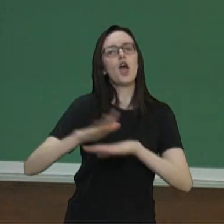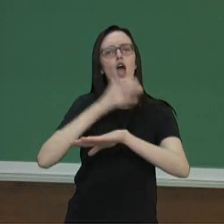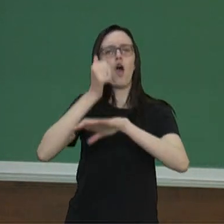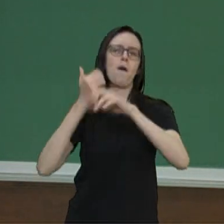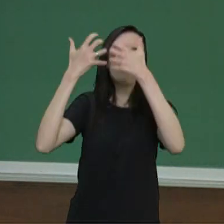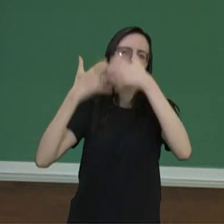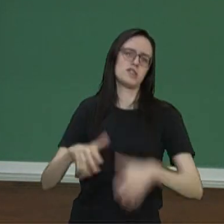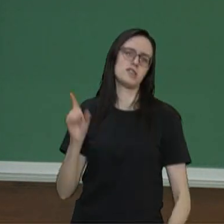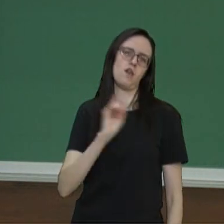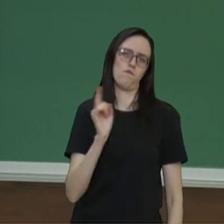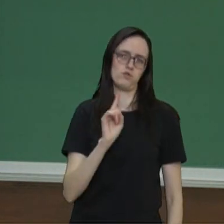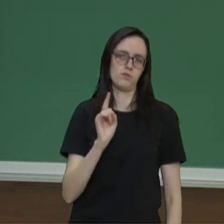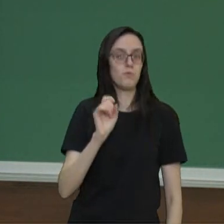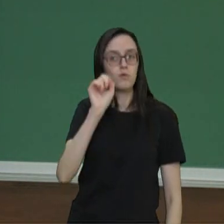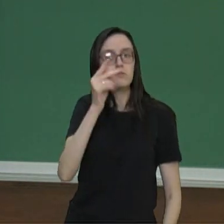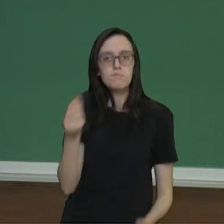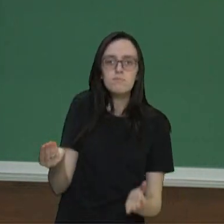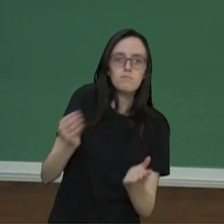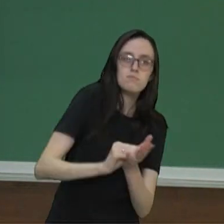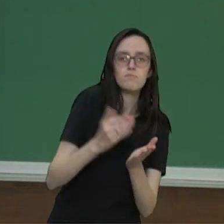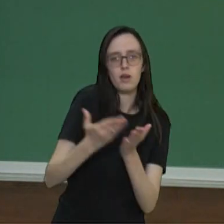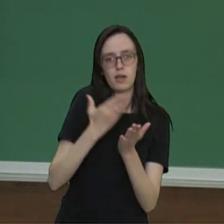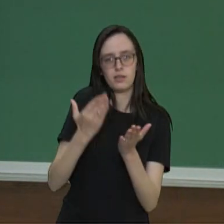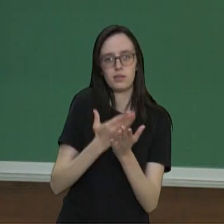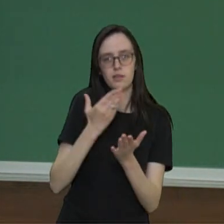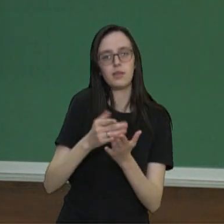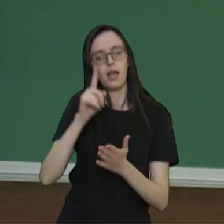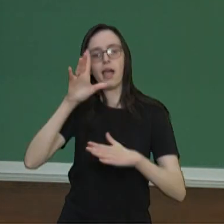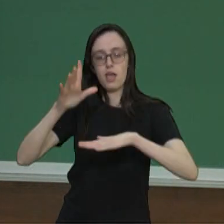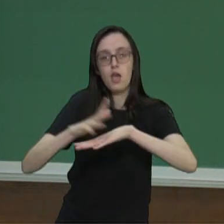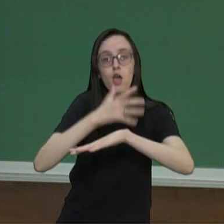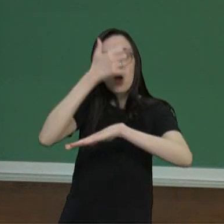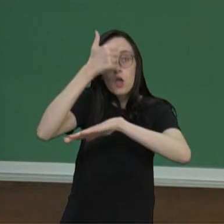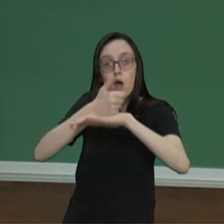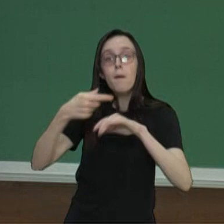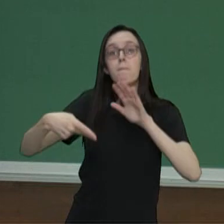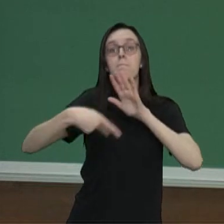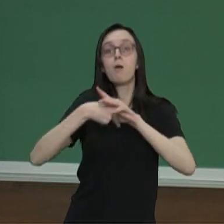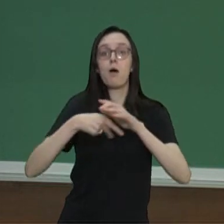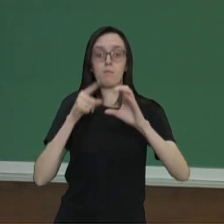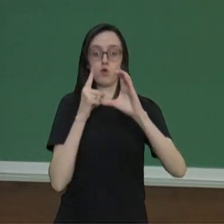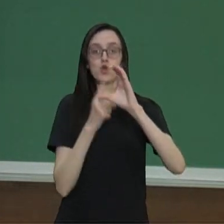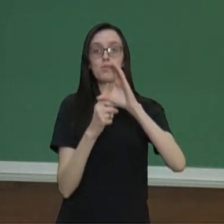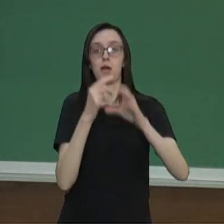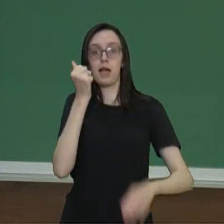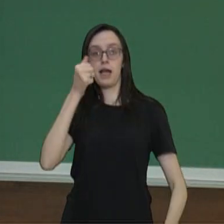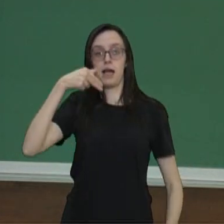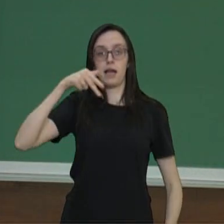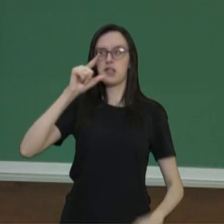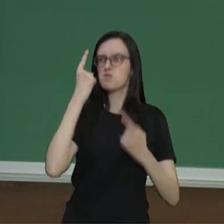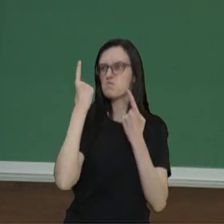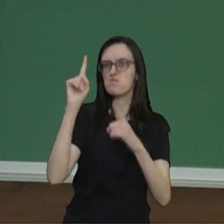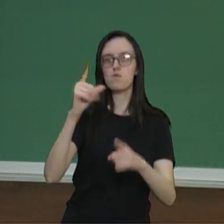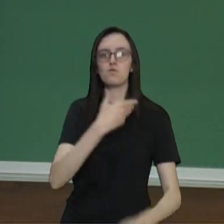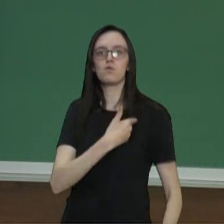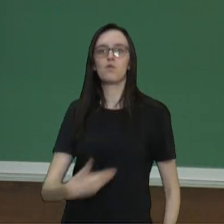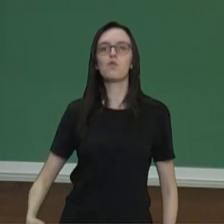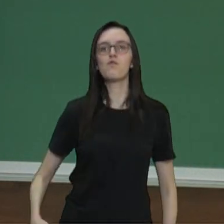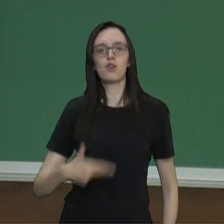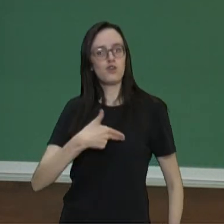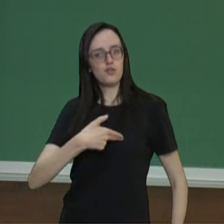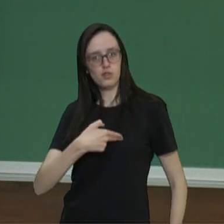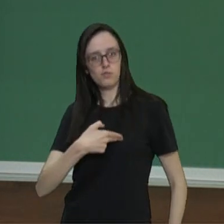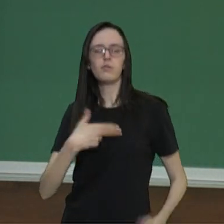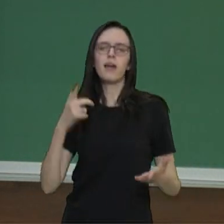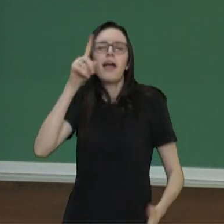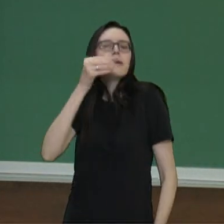para você anotar. Intentona Comunista. Golpe liderado por comunistas da ANL contra o governo Getúlio Vargas. Ou